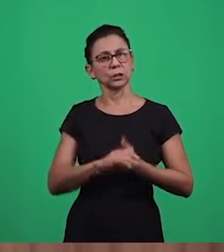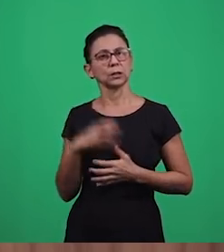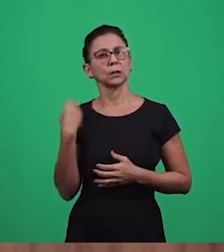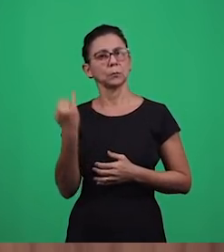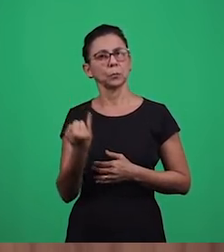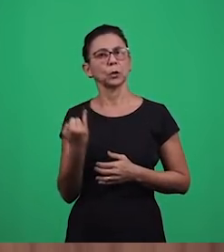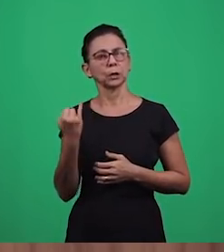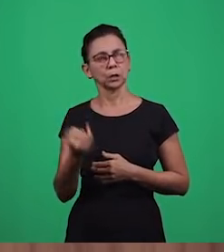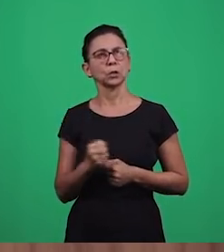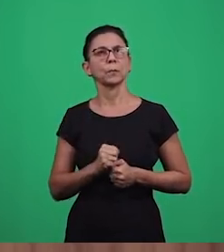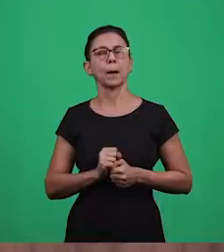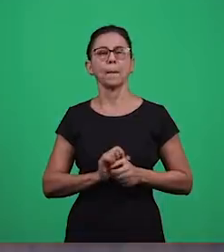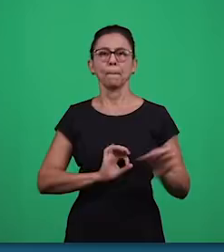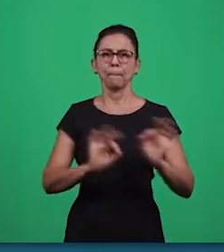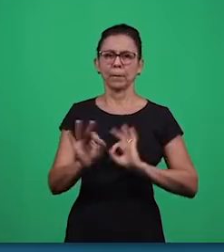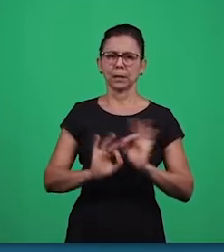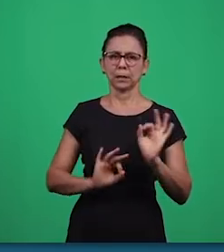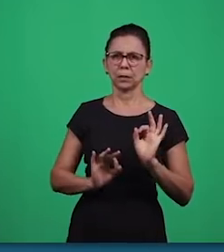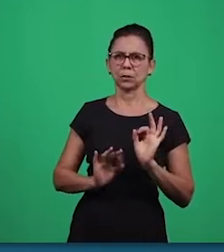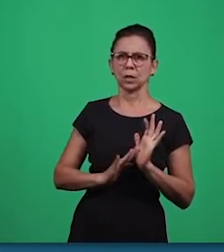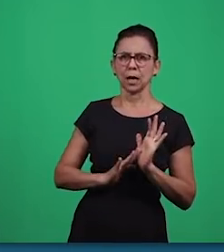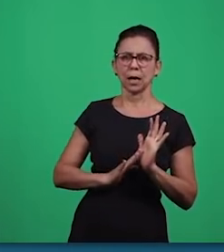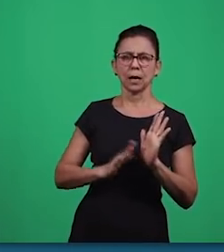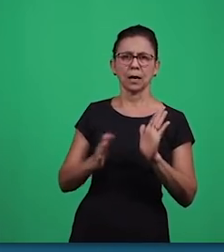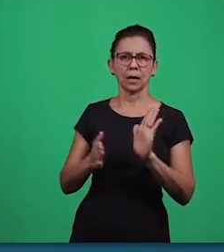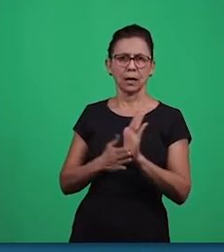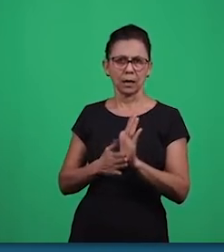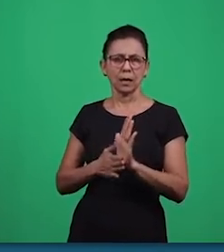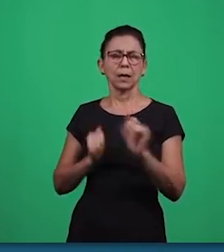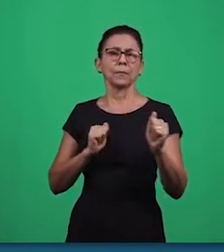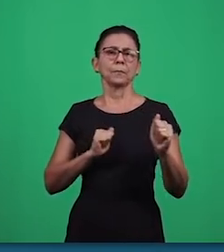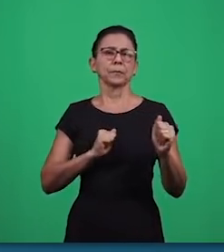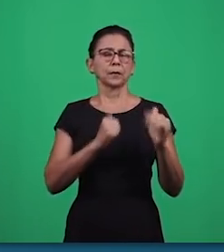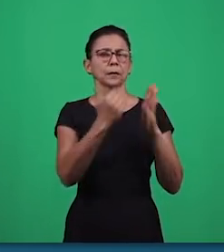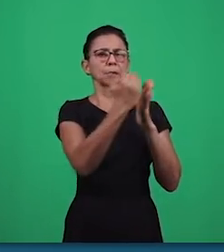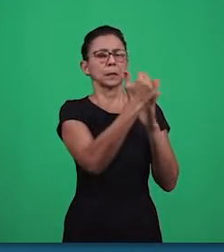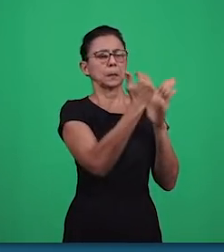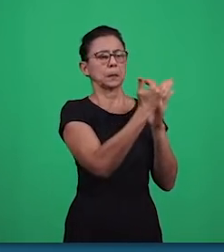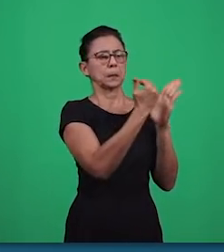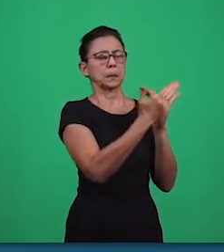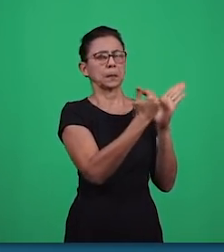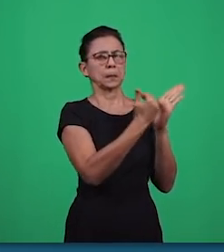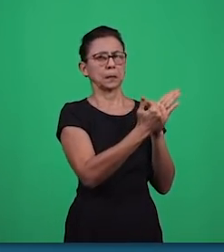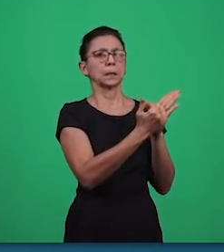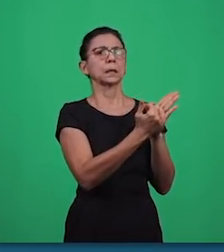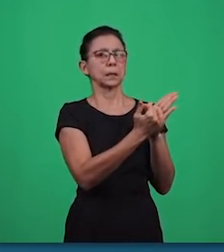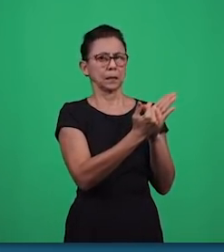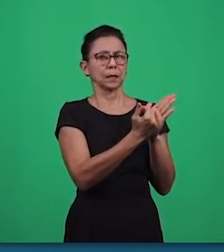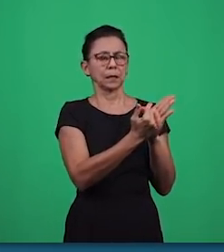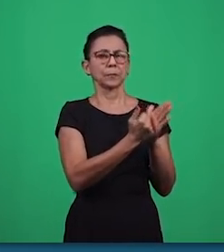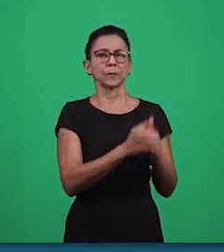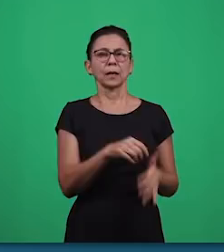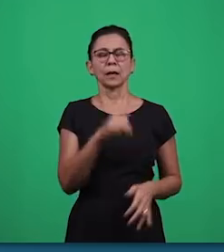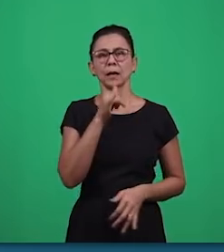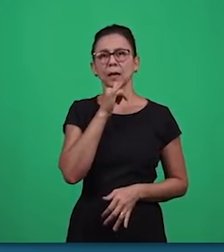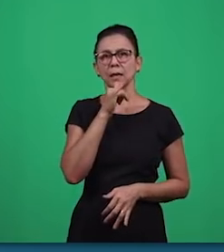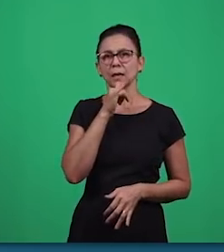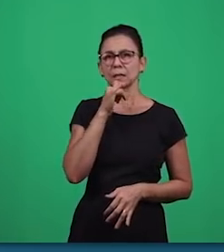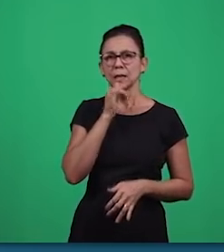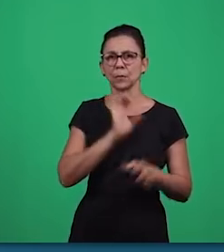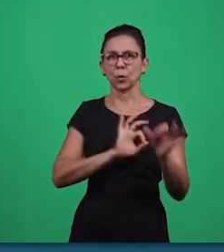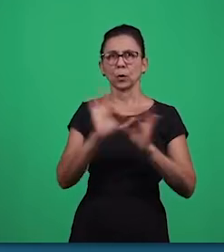desenvolve o planejamento, a organização, a priorização de tarefas. Então, nós temos aqui